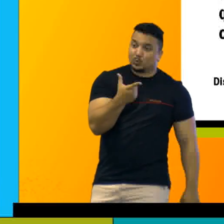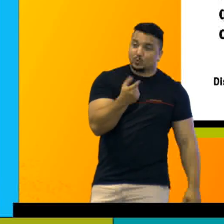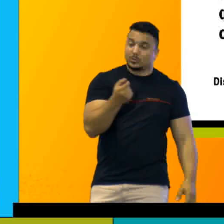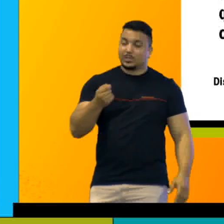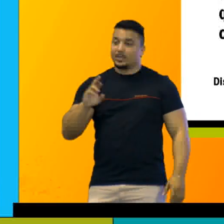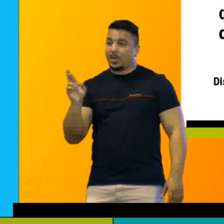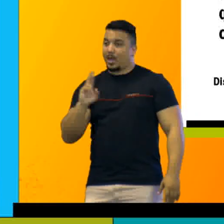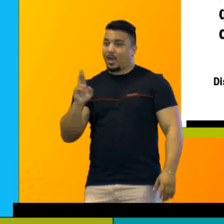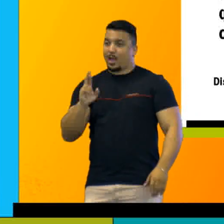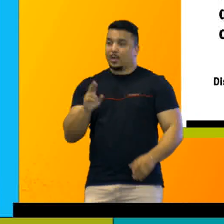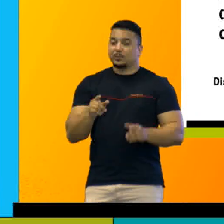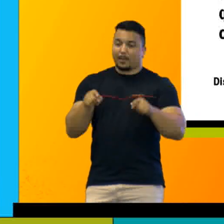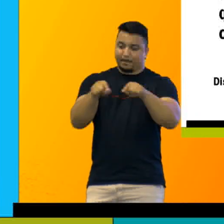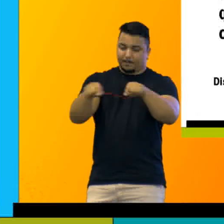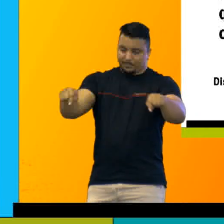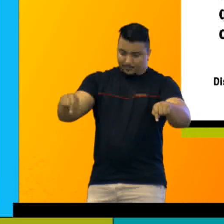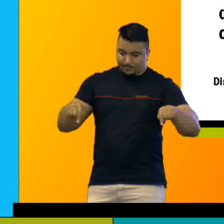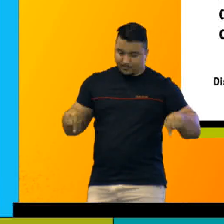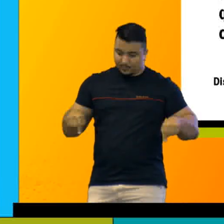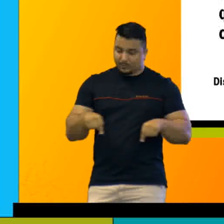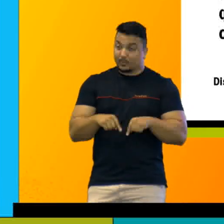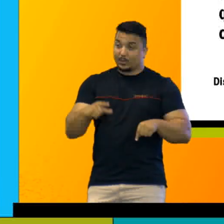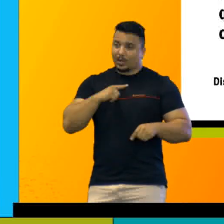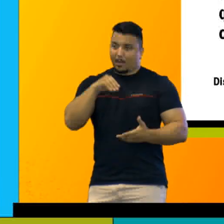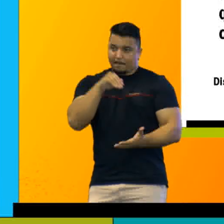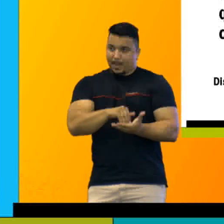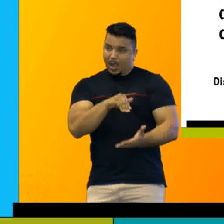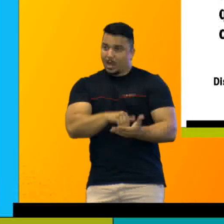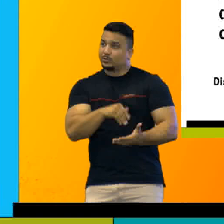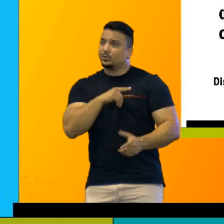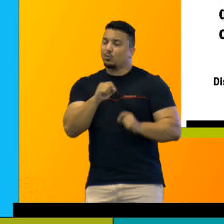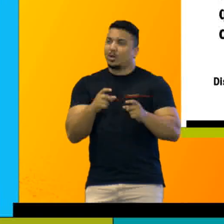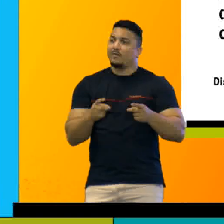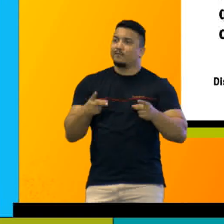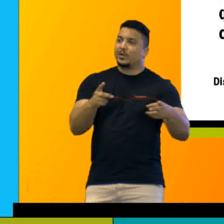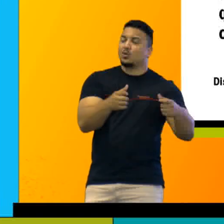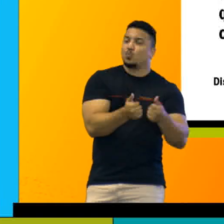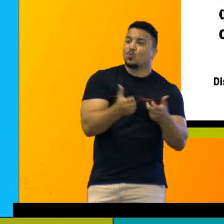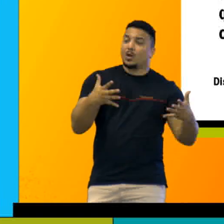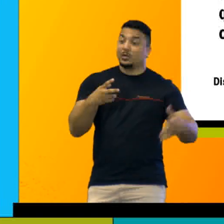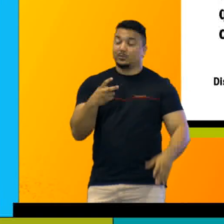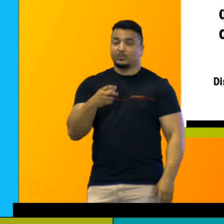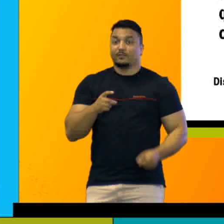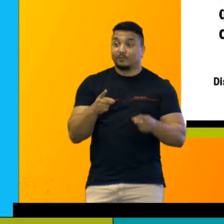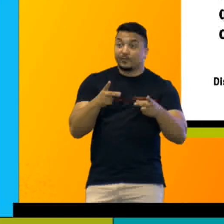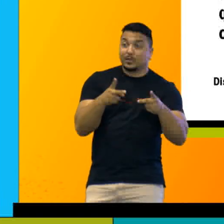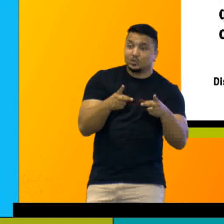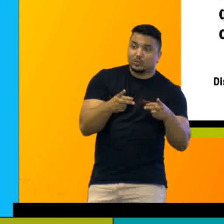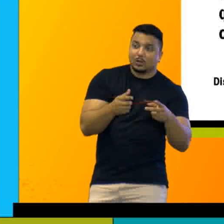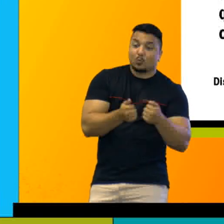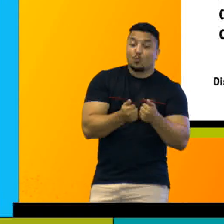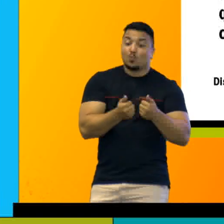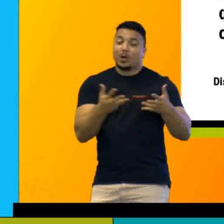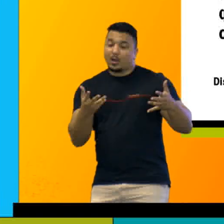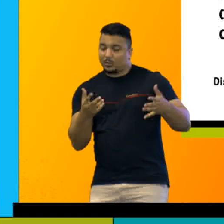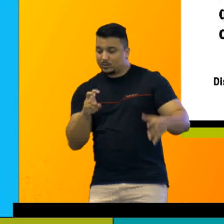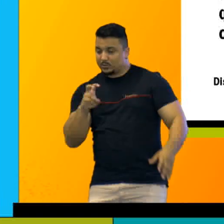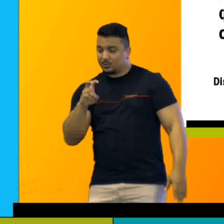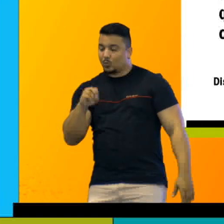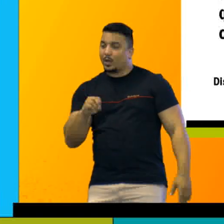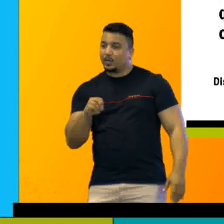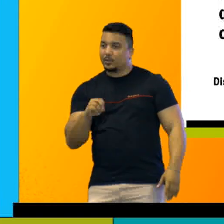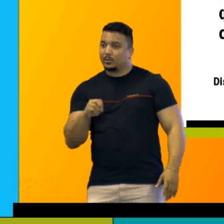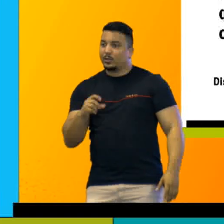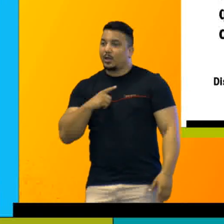reais por hectare. Beleza. Lá embaixo, ele vendia por 50, vendia por já é o que ele